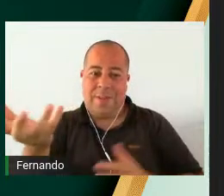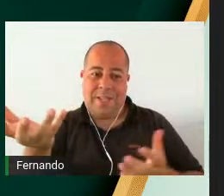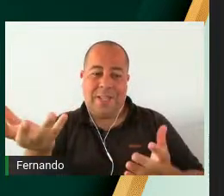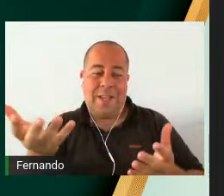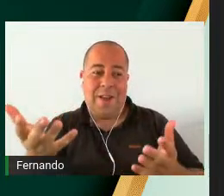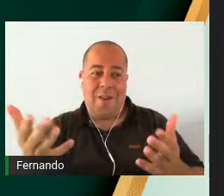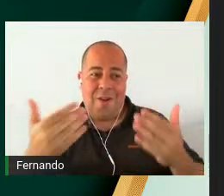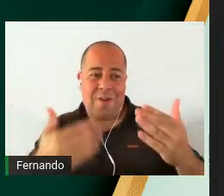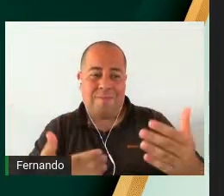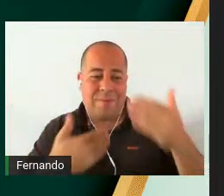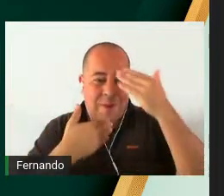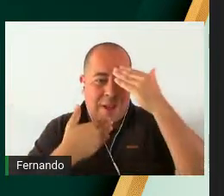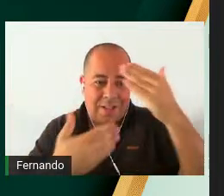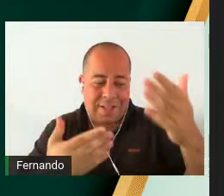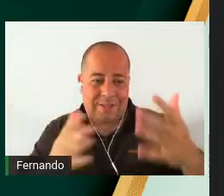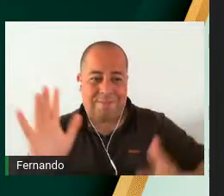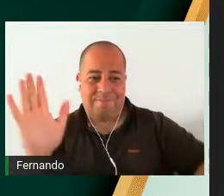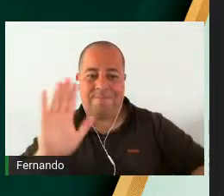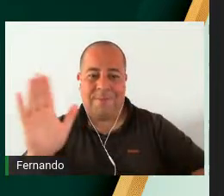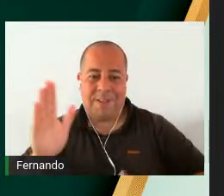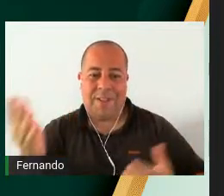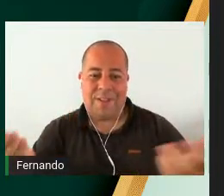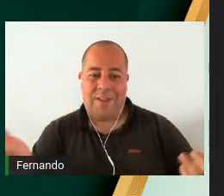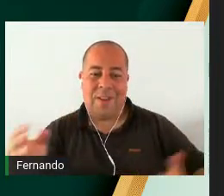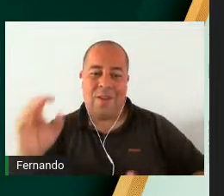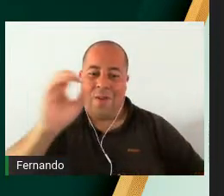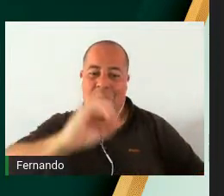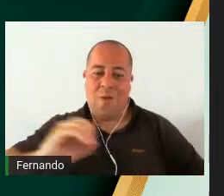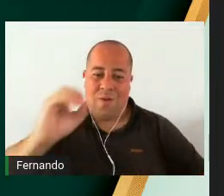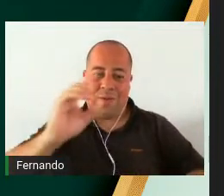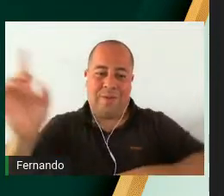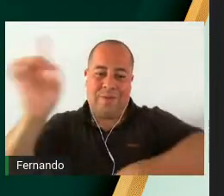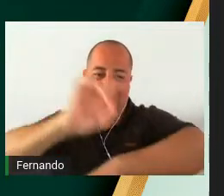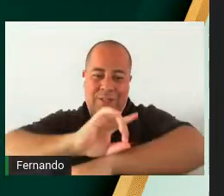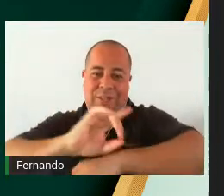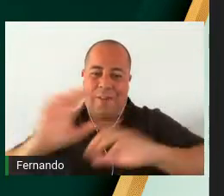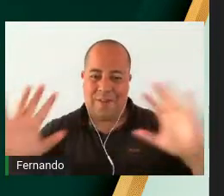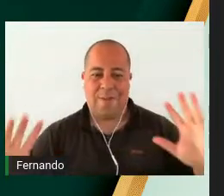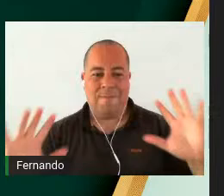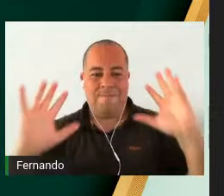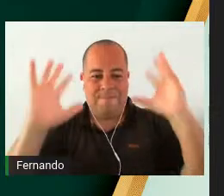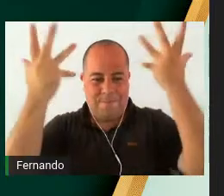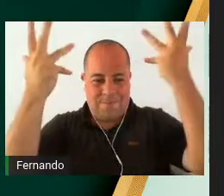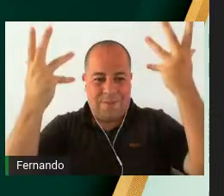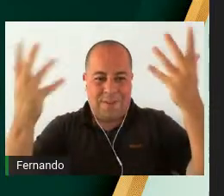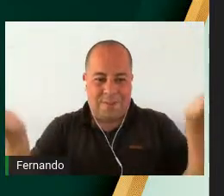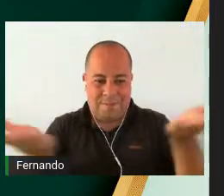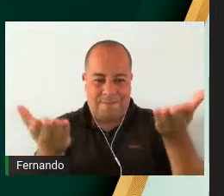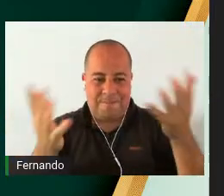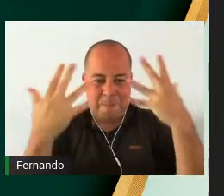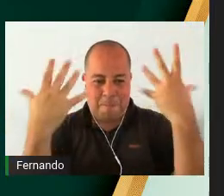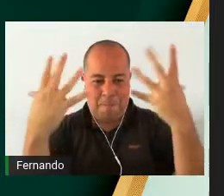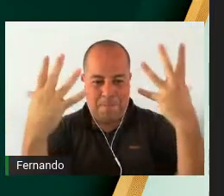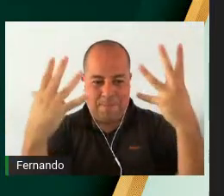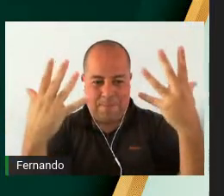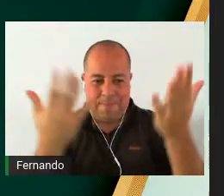vocês e desejo que tenham um ótimo dia hoje, que festejem, que façam muita festa. Parabéns, pessoal.